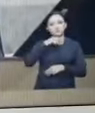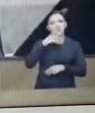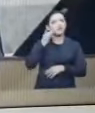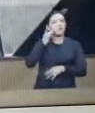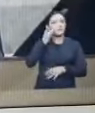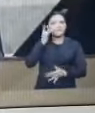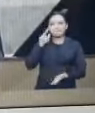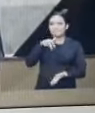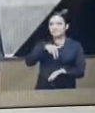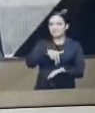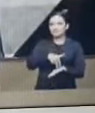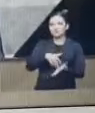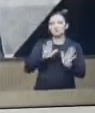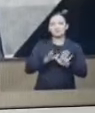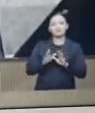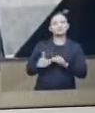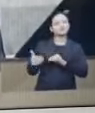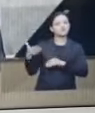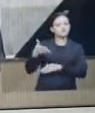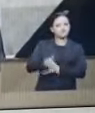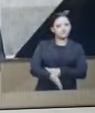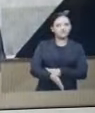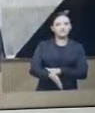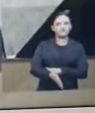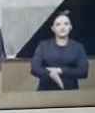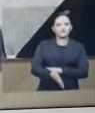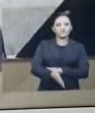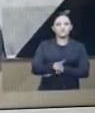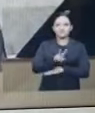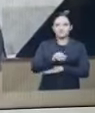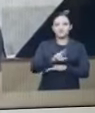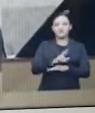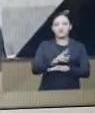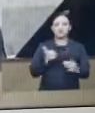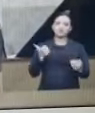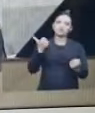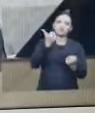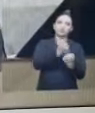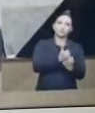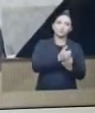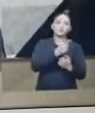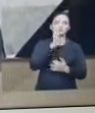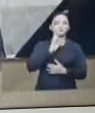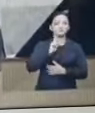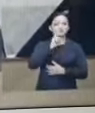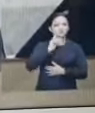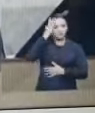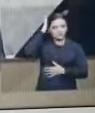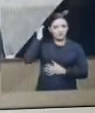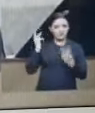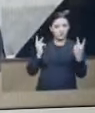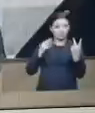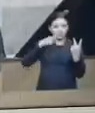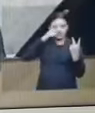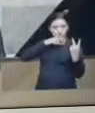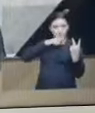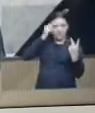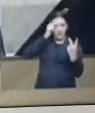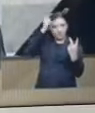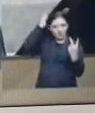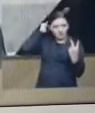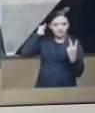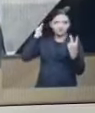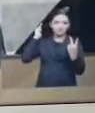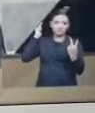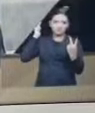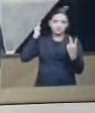já oficiou nesse sentido, para então, juntamente com o ministro Alexandre, introduzir